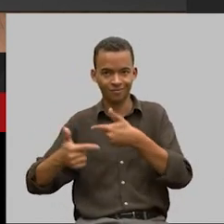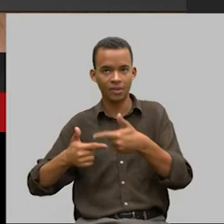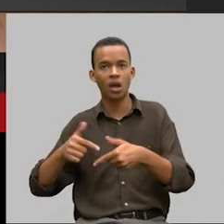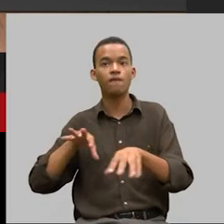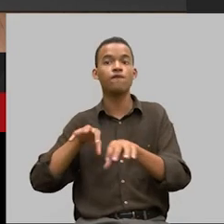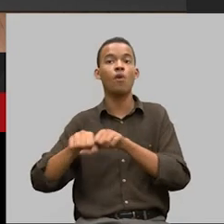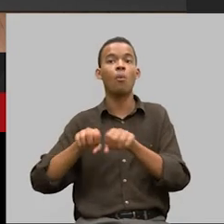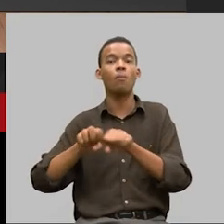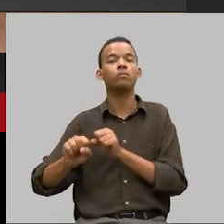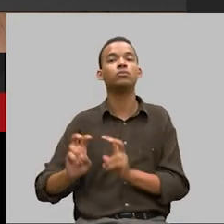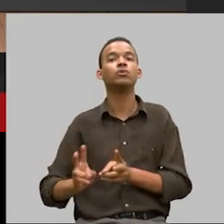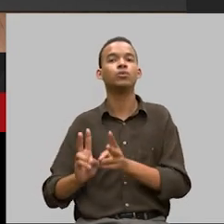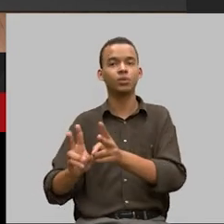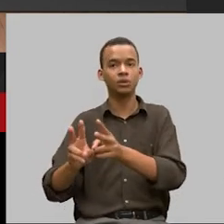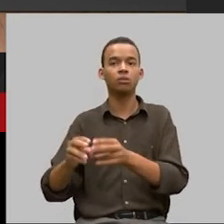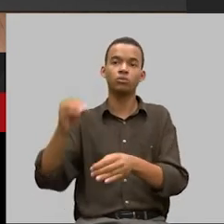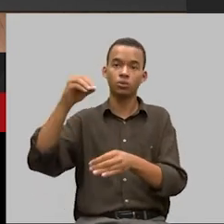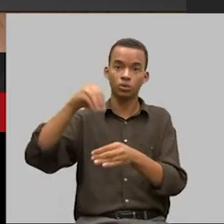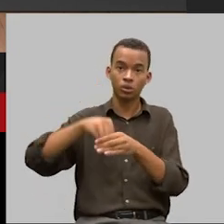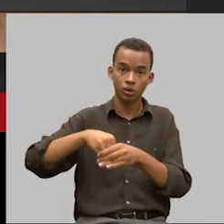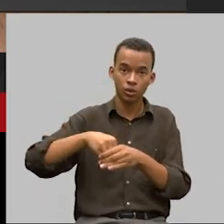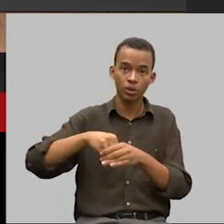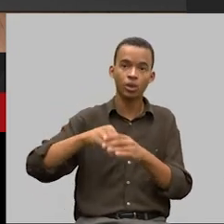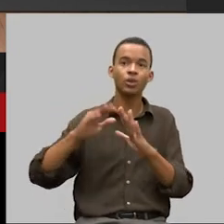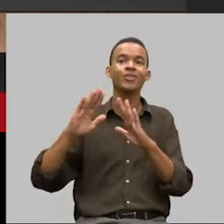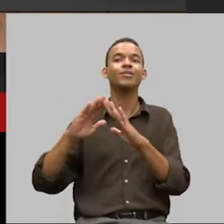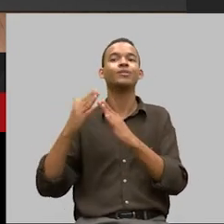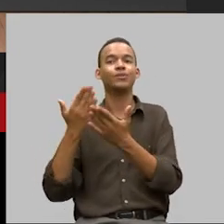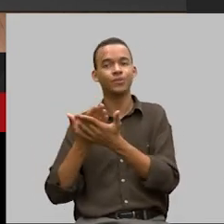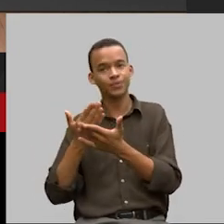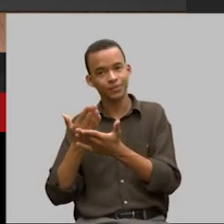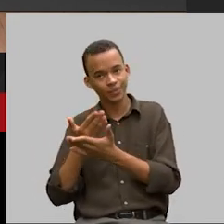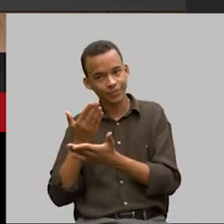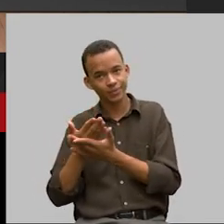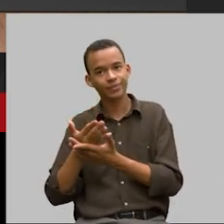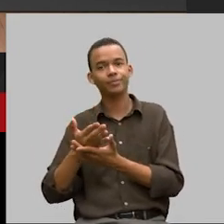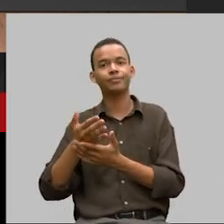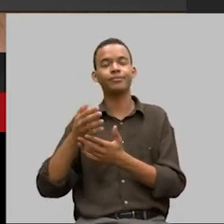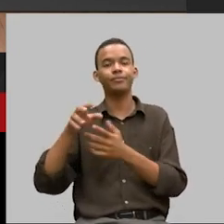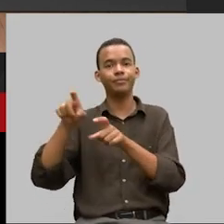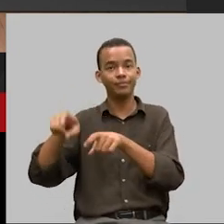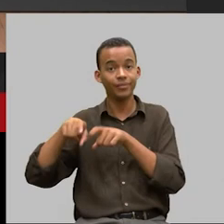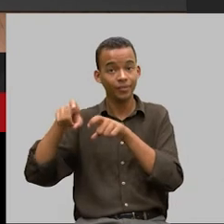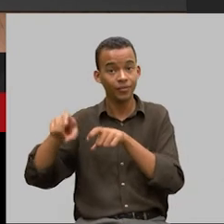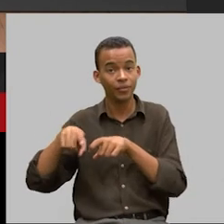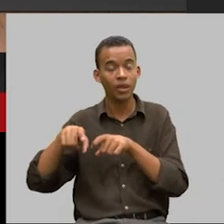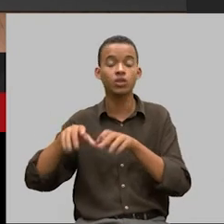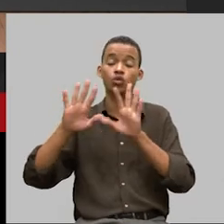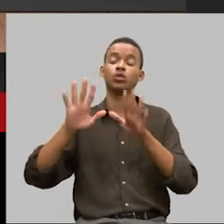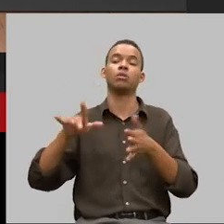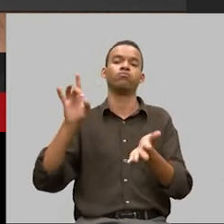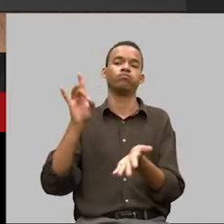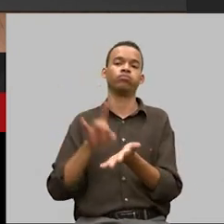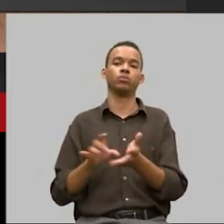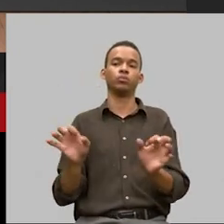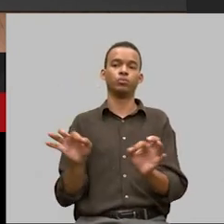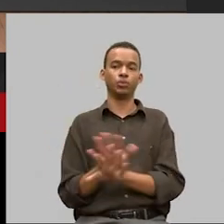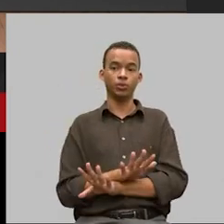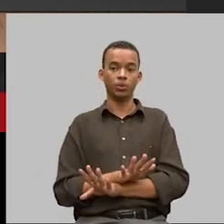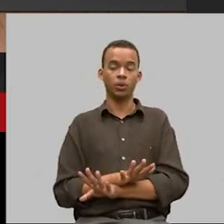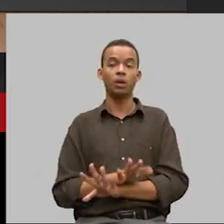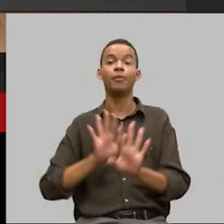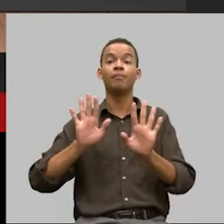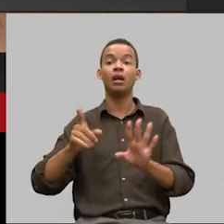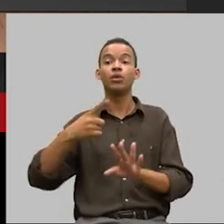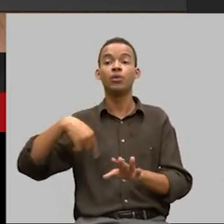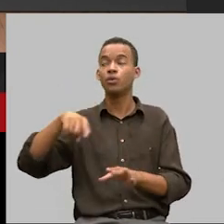tá lá não é pra gente aprovar de novo isso isso já existe agora a questão é o que que nós queremos exatamente que tenha nessa